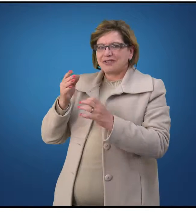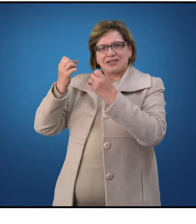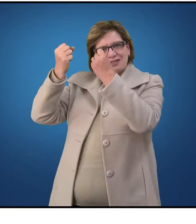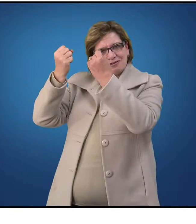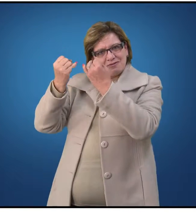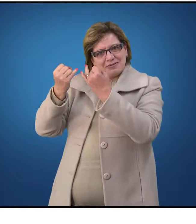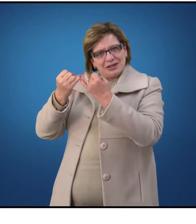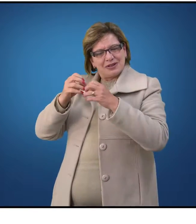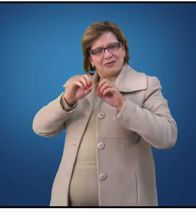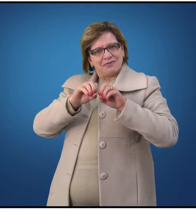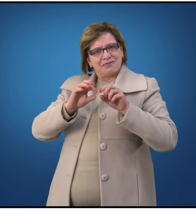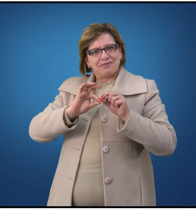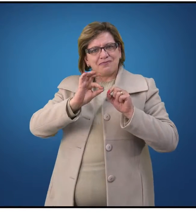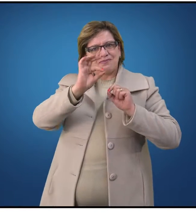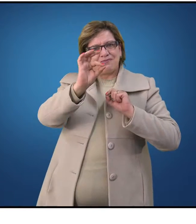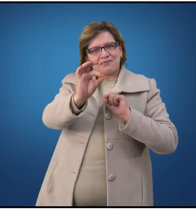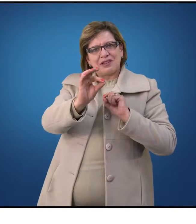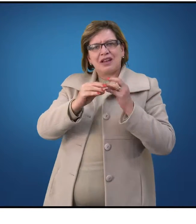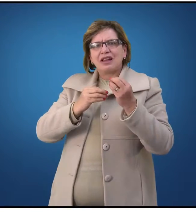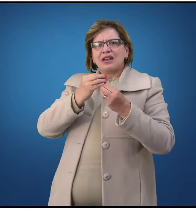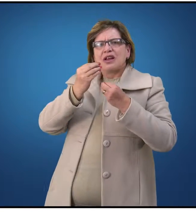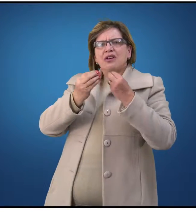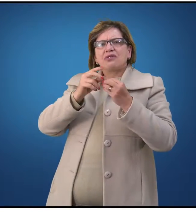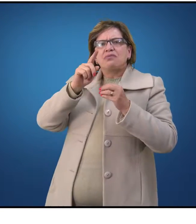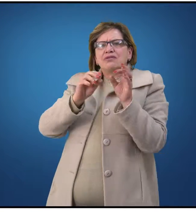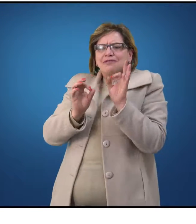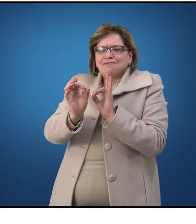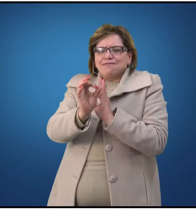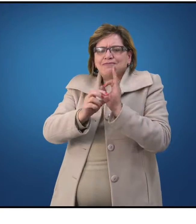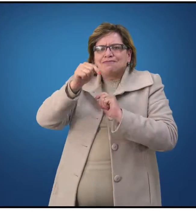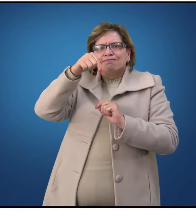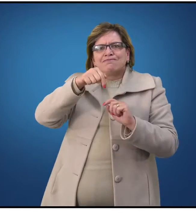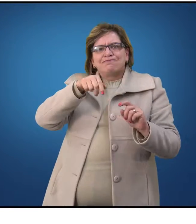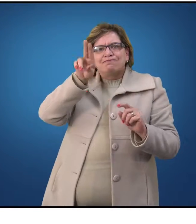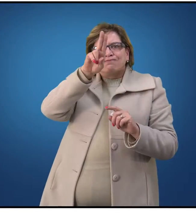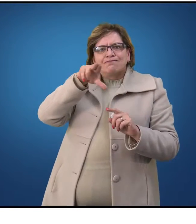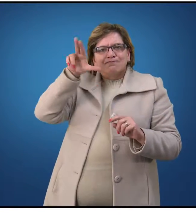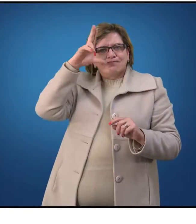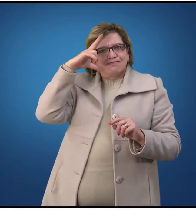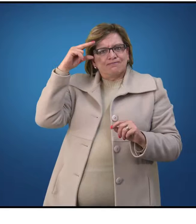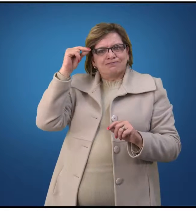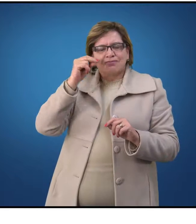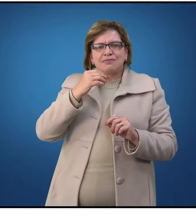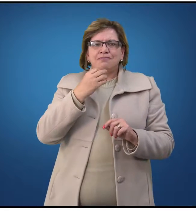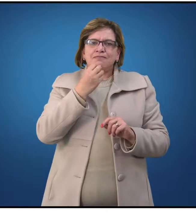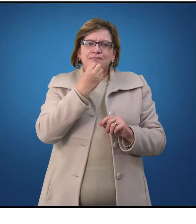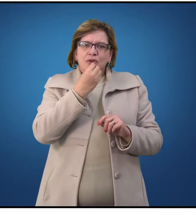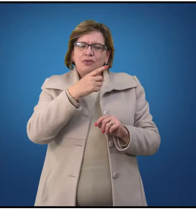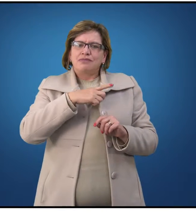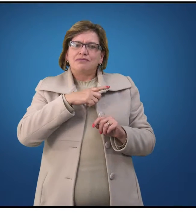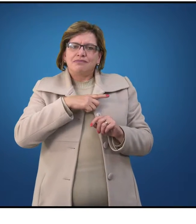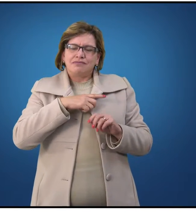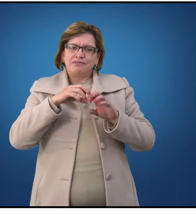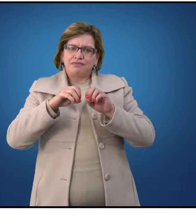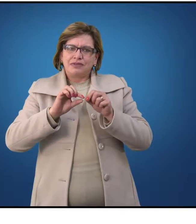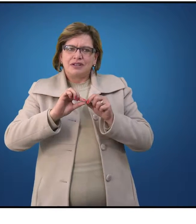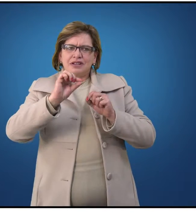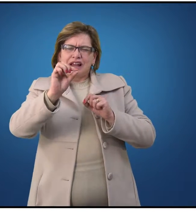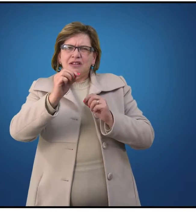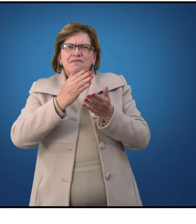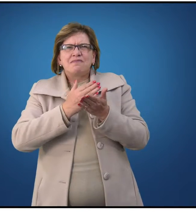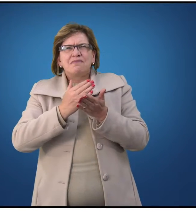mencionou sobre a educação à distância, como que ela está estruturada aqui na Unicentro? Bom, nós temos a educação à distância